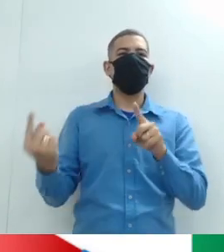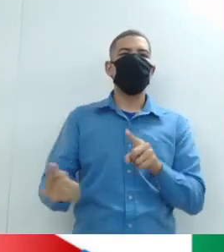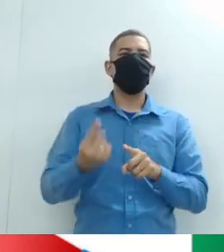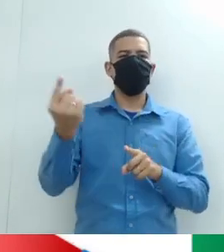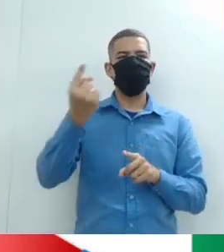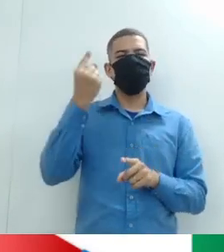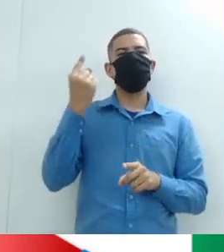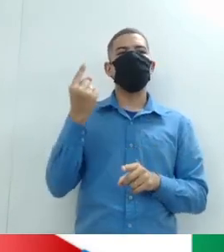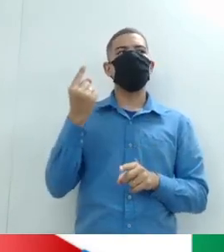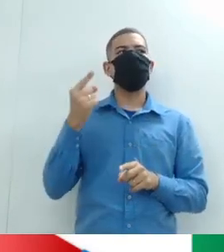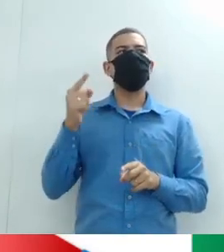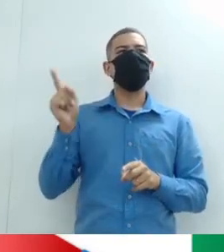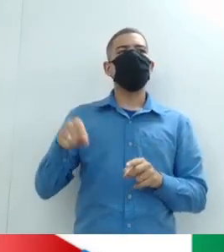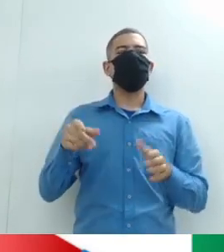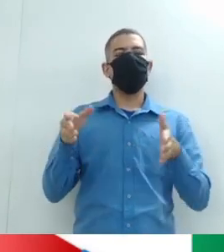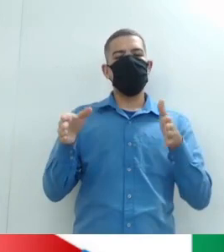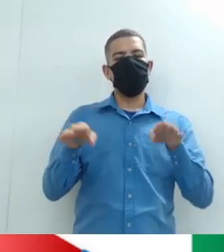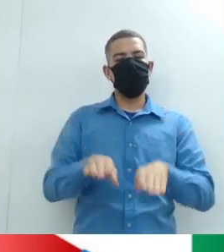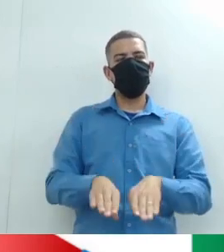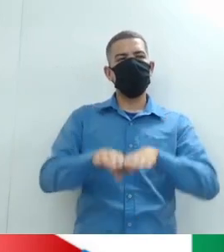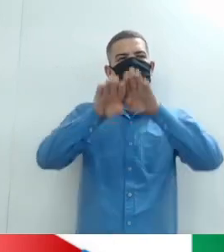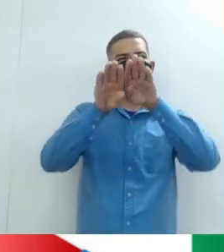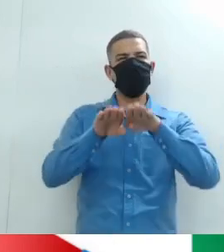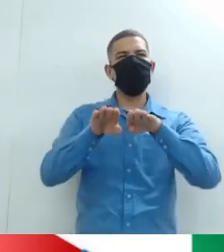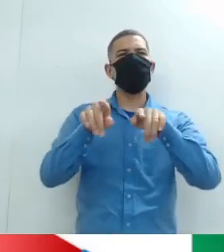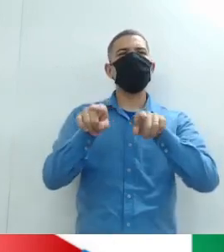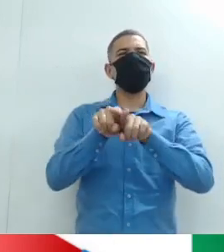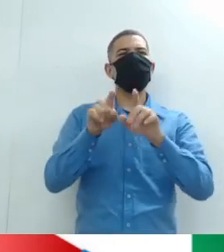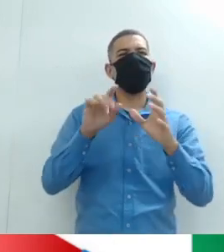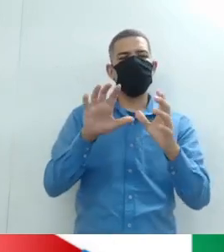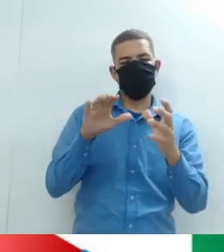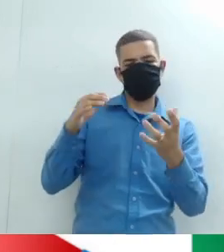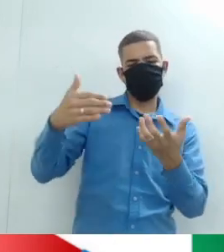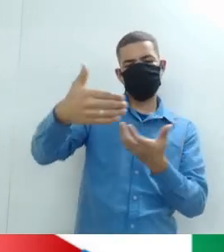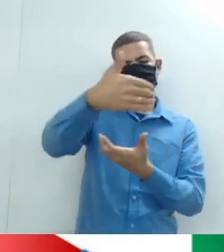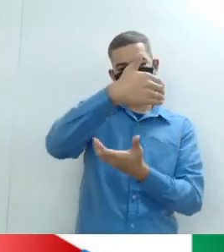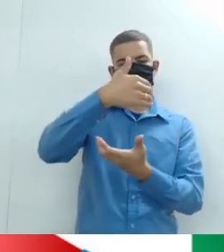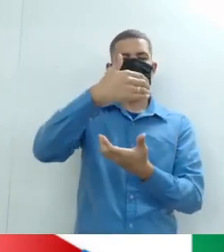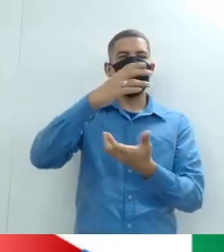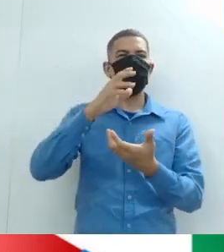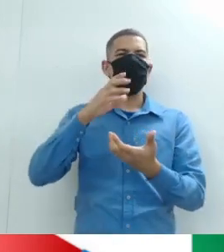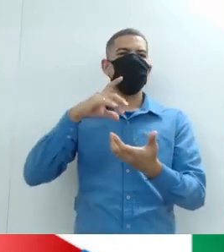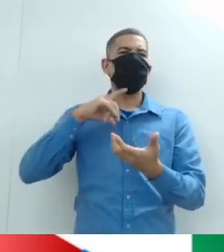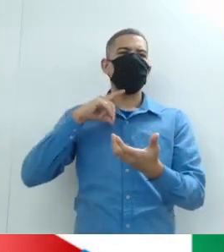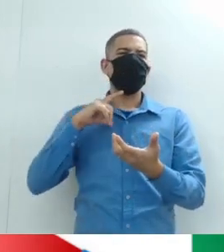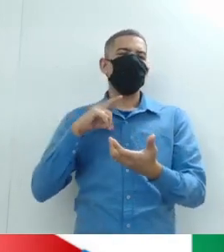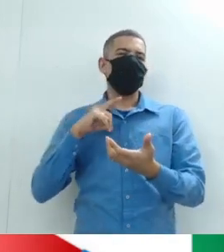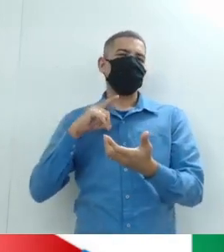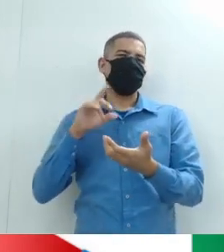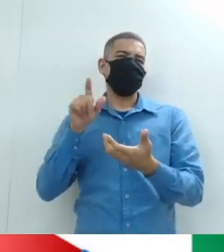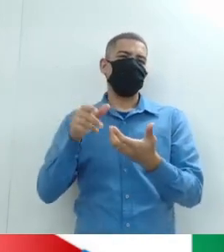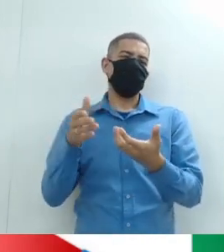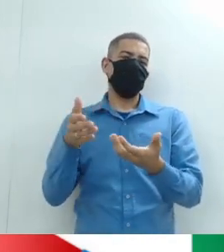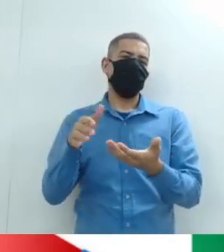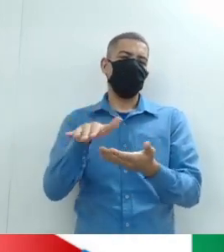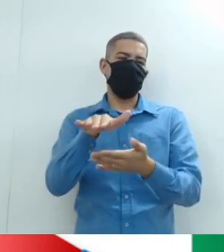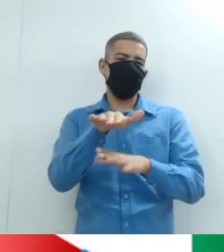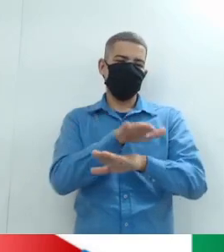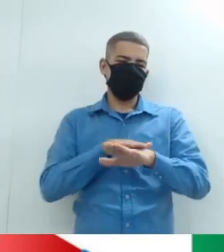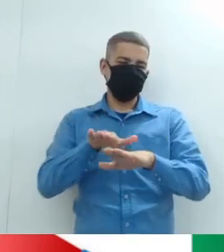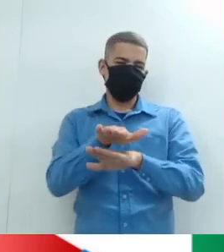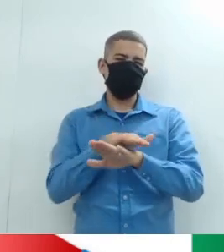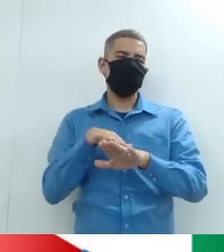são paralelos e congruentes, são os círculos, tá? Essas circunferências aí, elas são as bases, superior